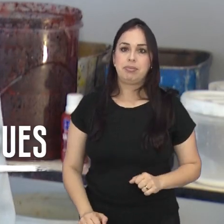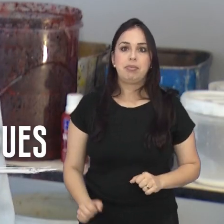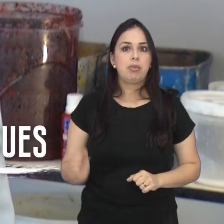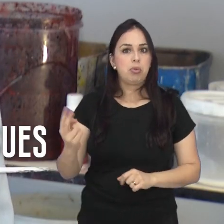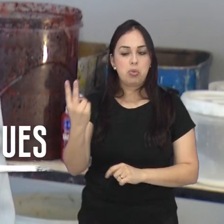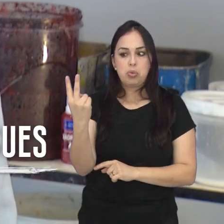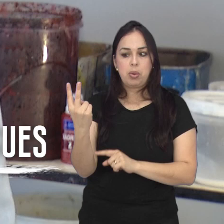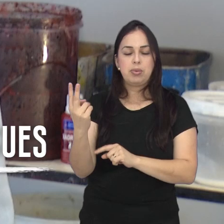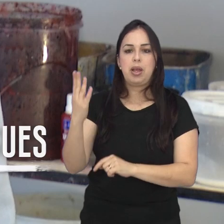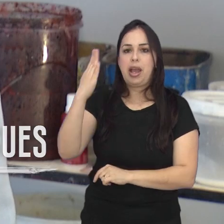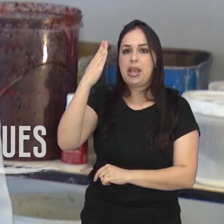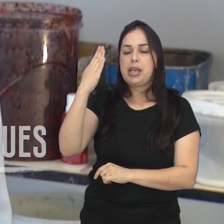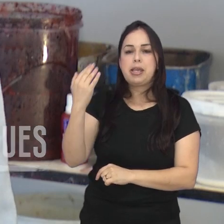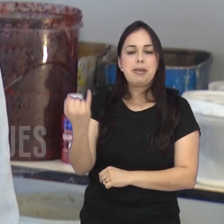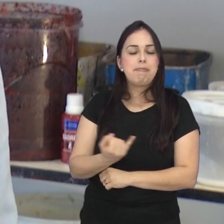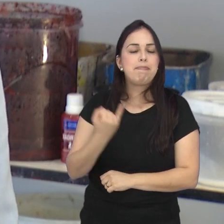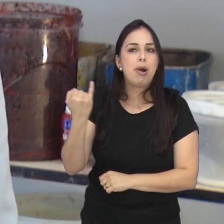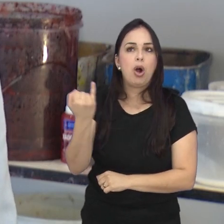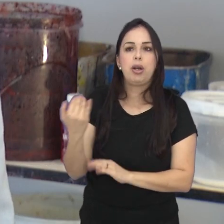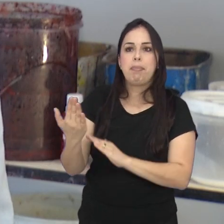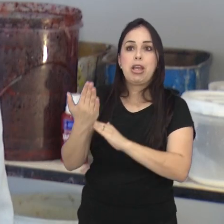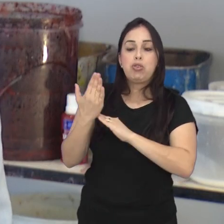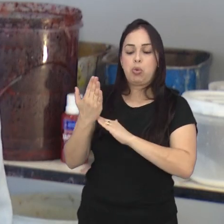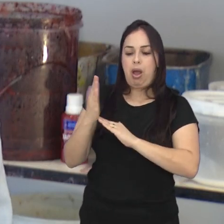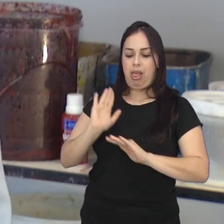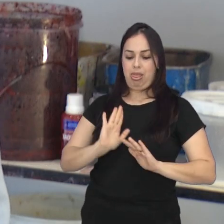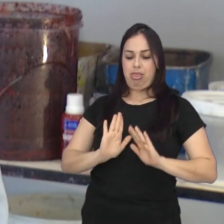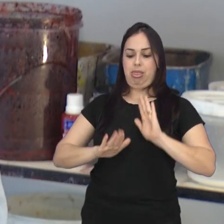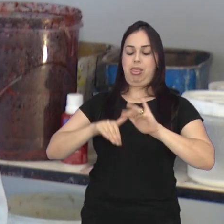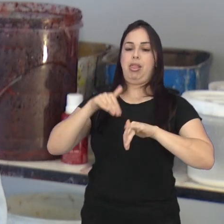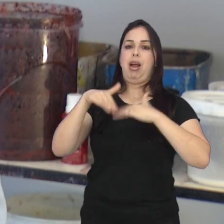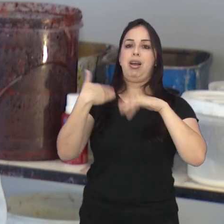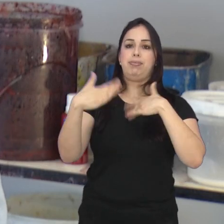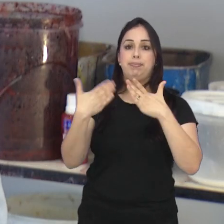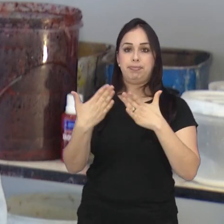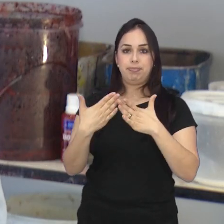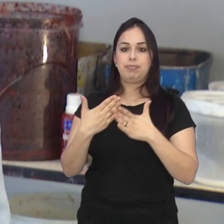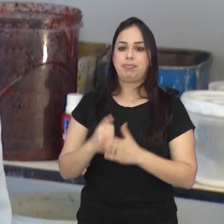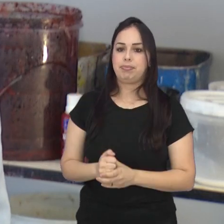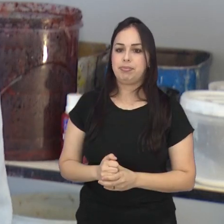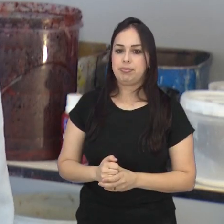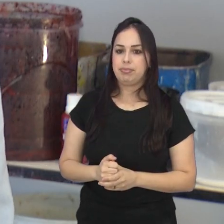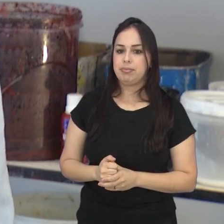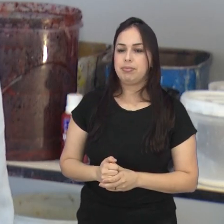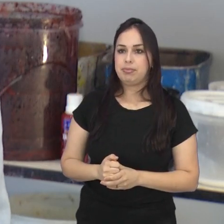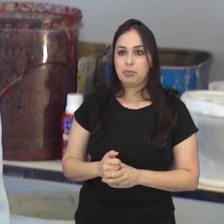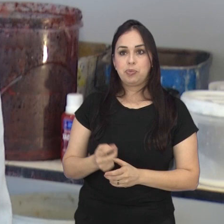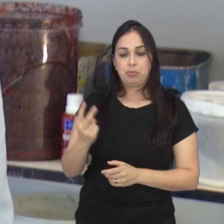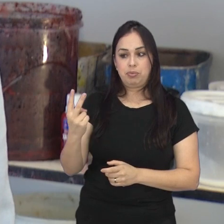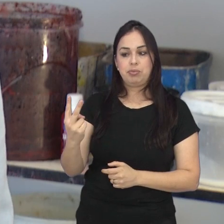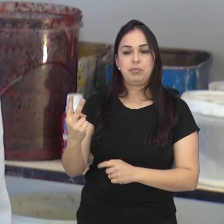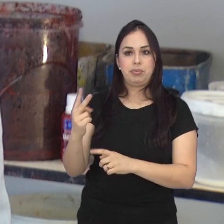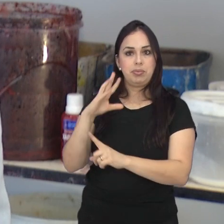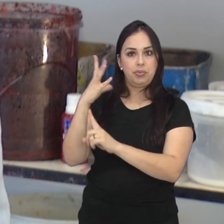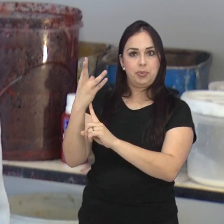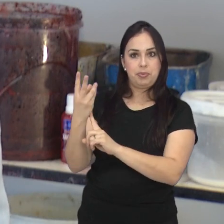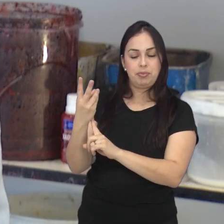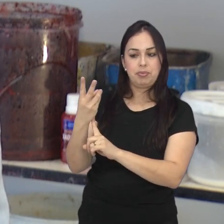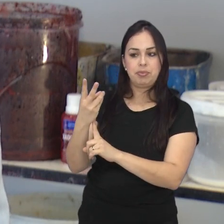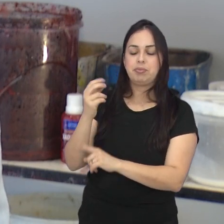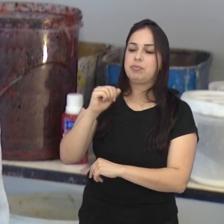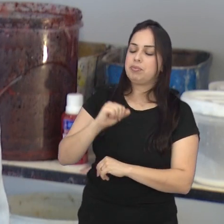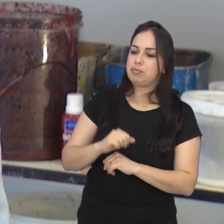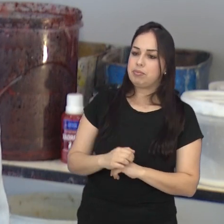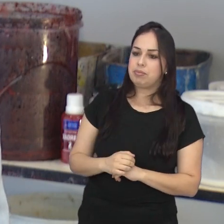para o desenvolvimento profissional do meu trabalho, porque dois excelentes artistas, né? E foi ali